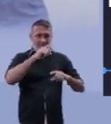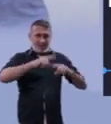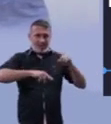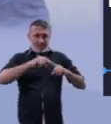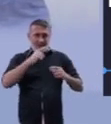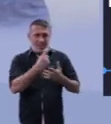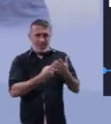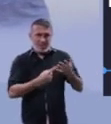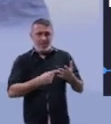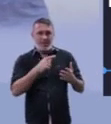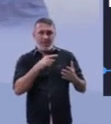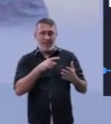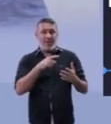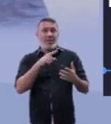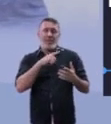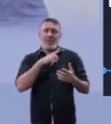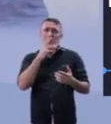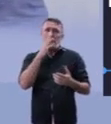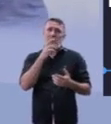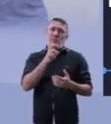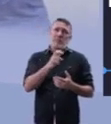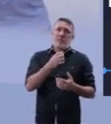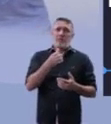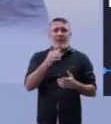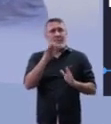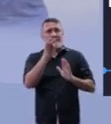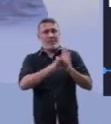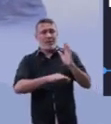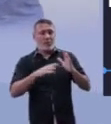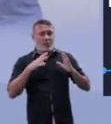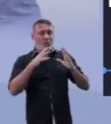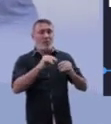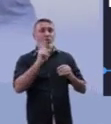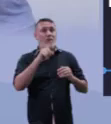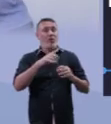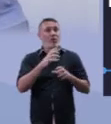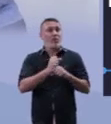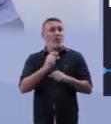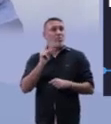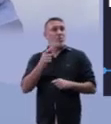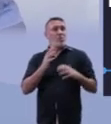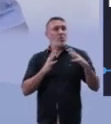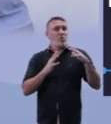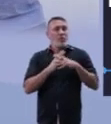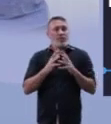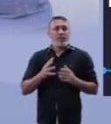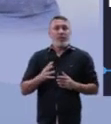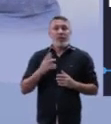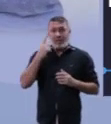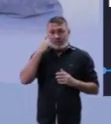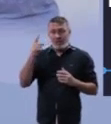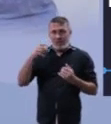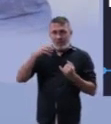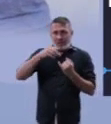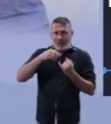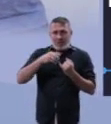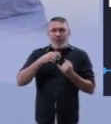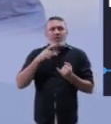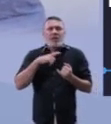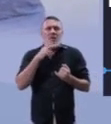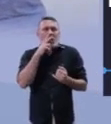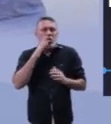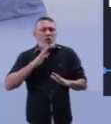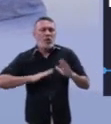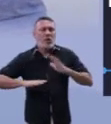6 textos ali, são propostas que alcançaram a nota 1000. E é muito interessante que ele não vai mostrar, o INEP ele